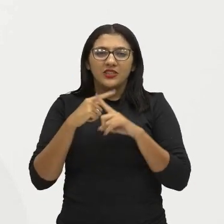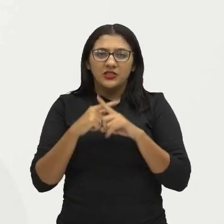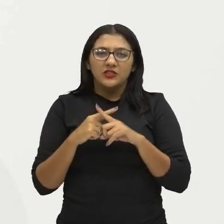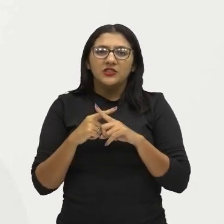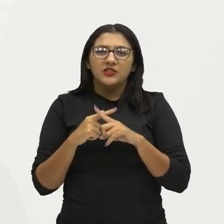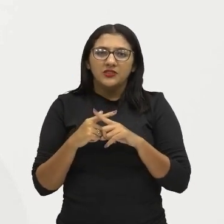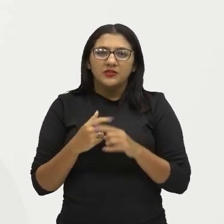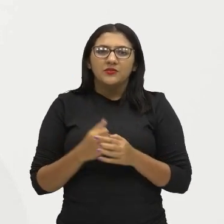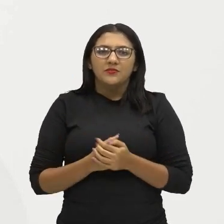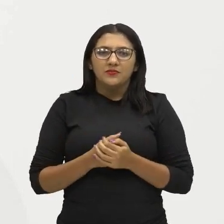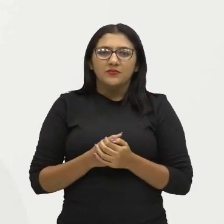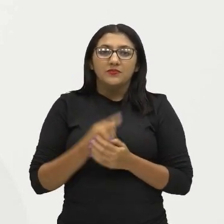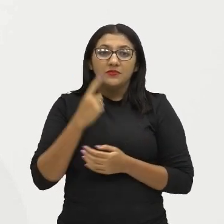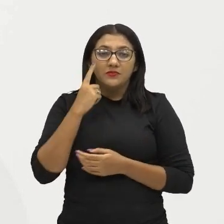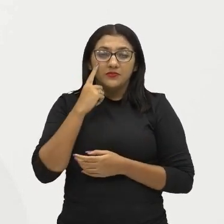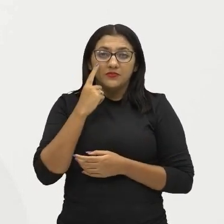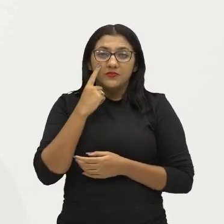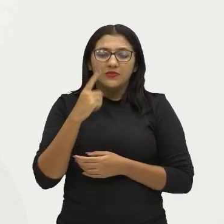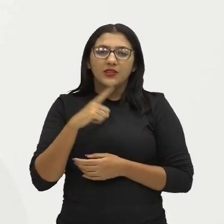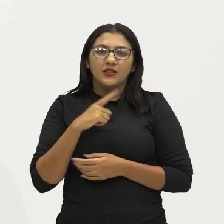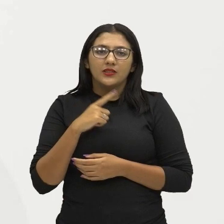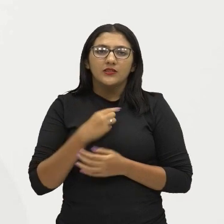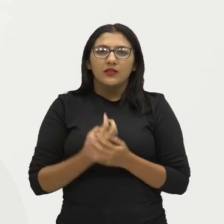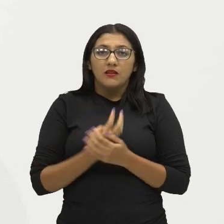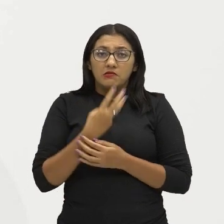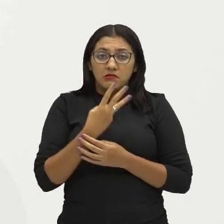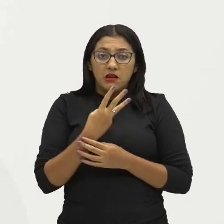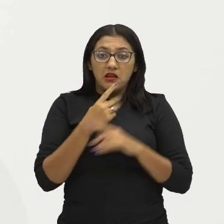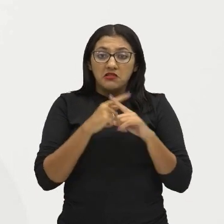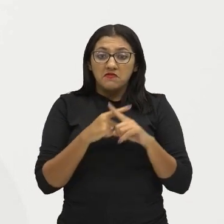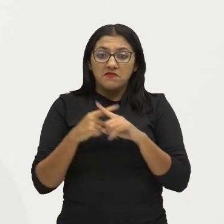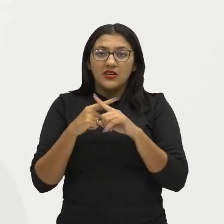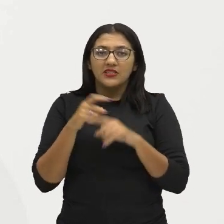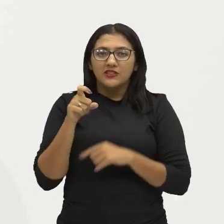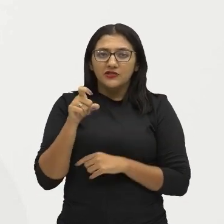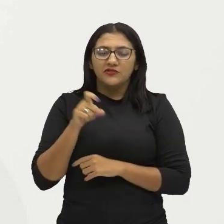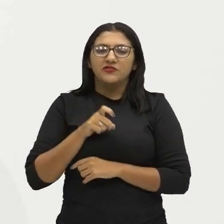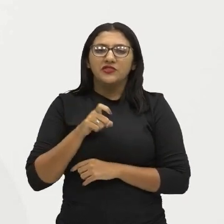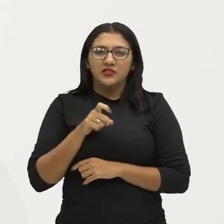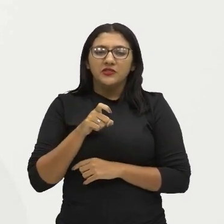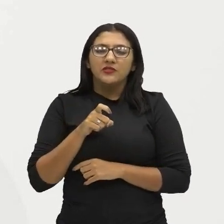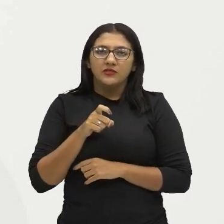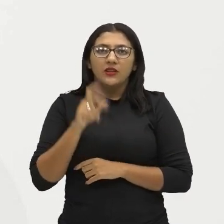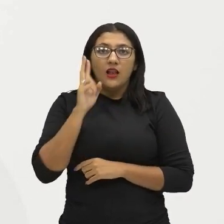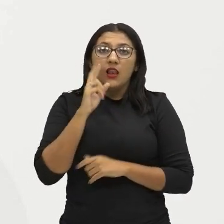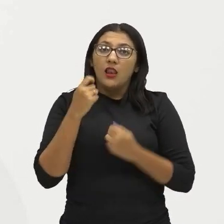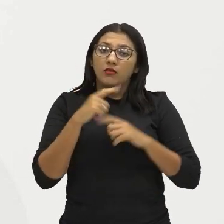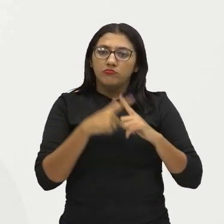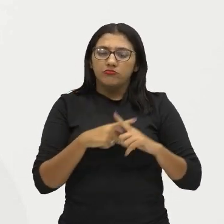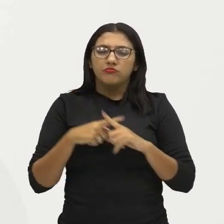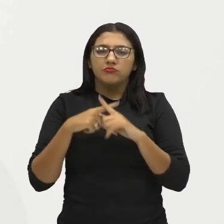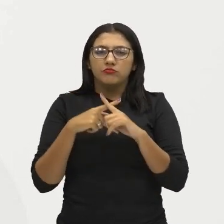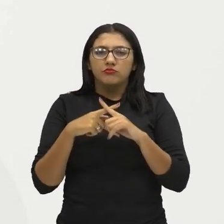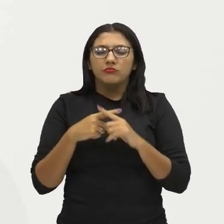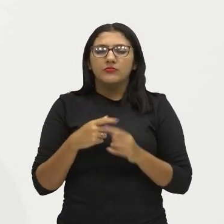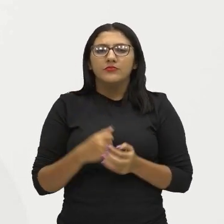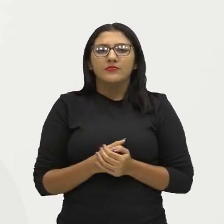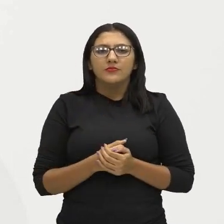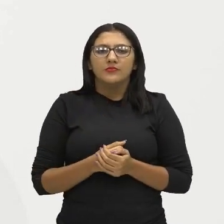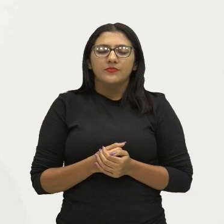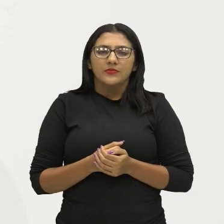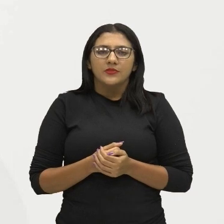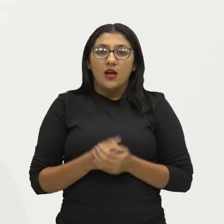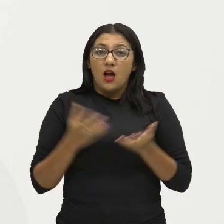vezes, porque entre um número aqui, ó, entre um número e uma letra existe a multiplicação, então está aqui. Agora eu tenho que